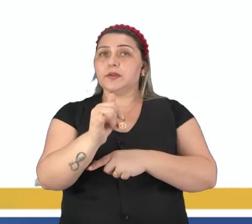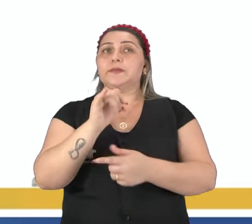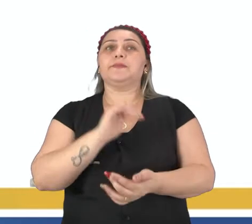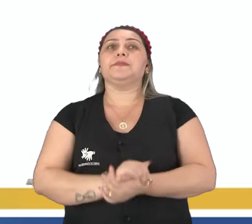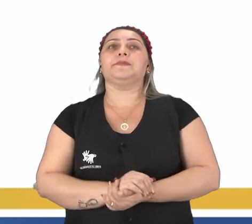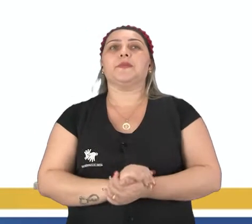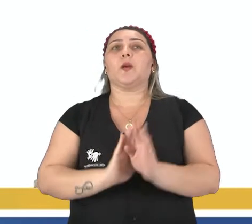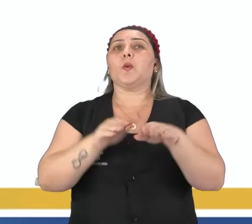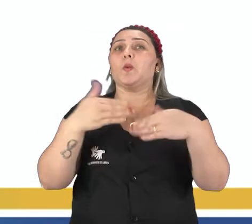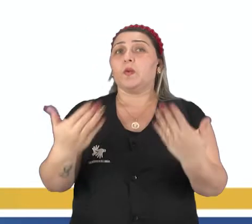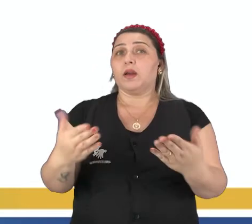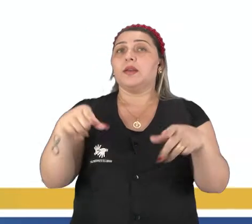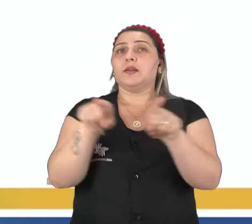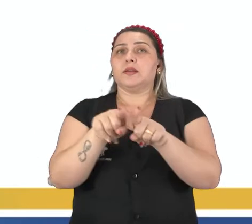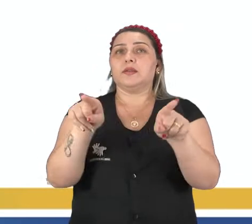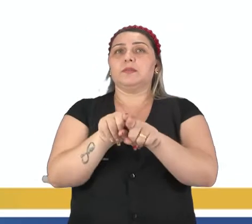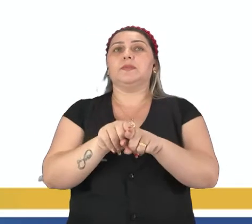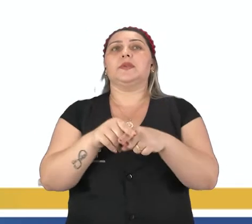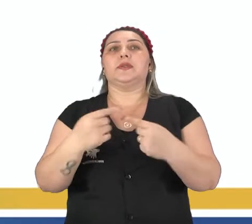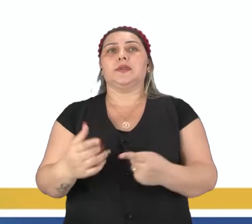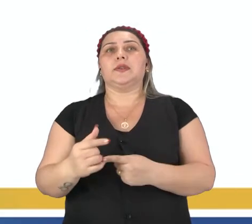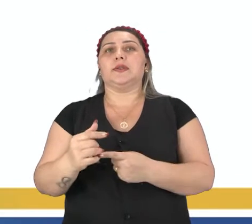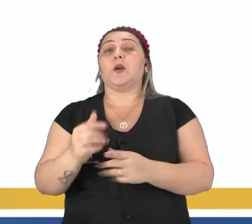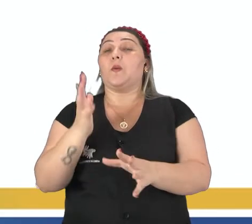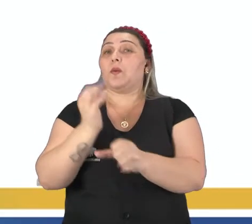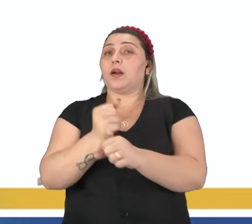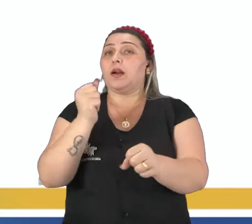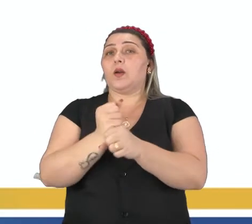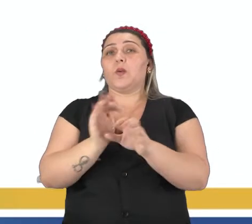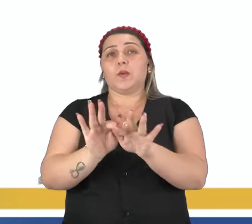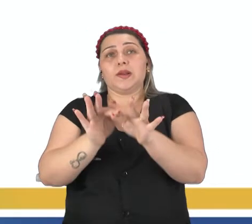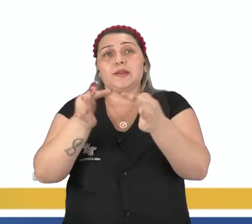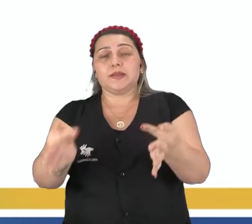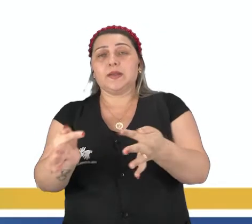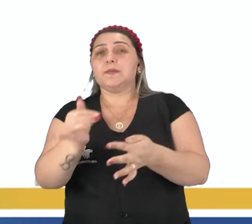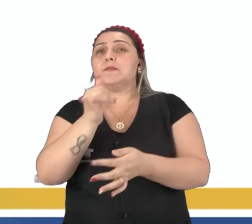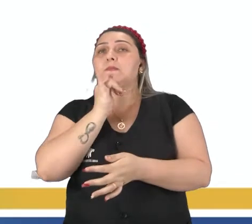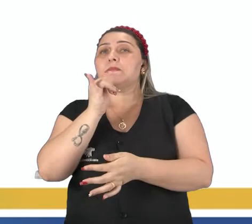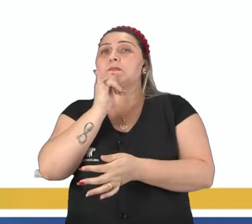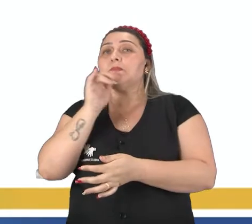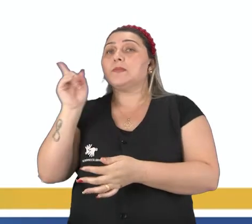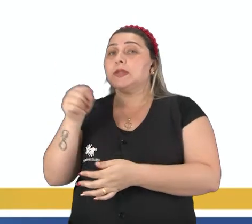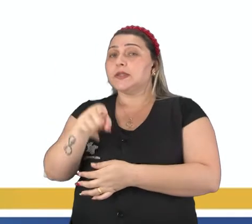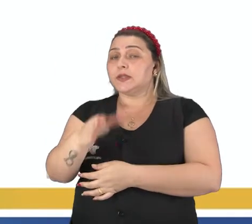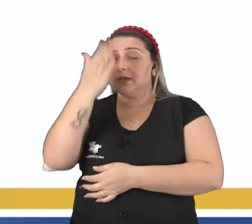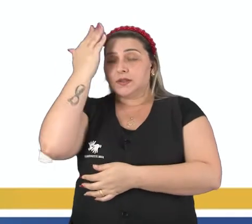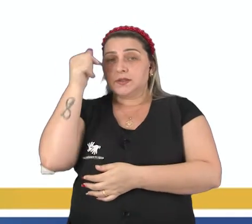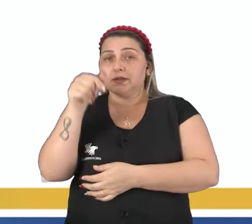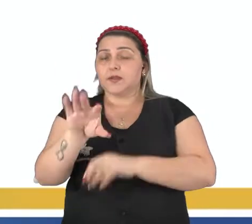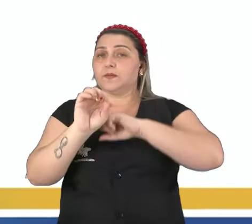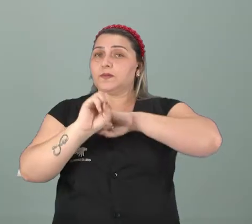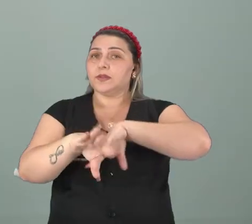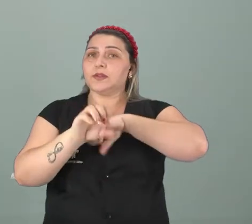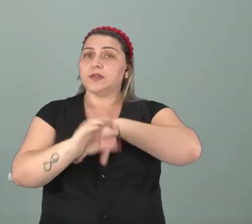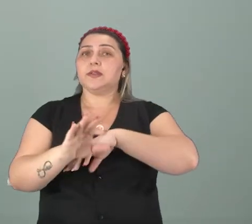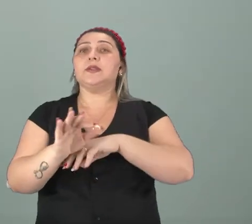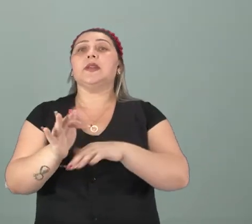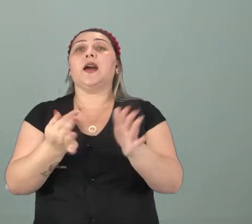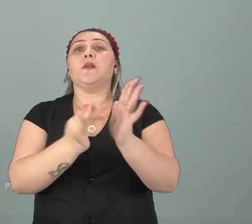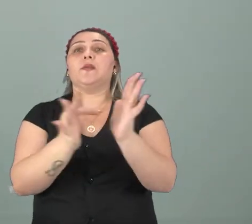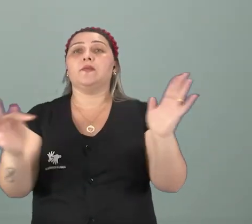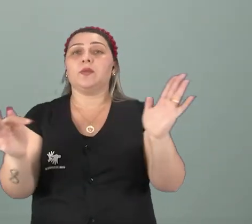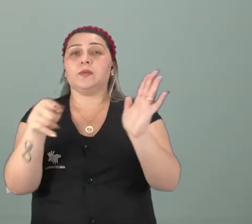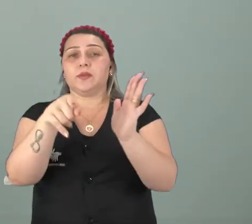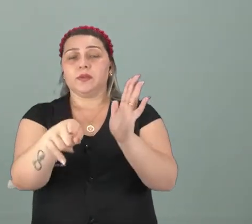funcionar. E quais são menos eficientes, consomem mais energia para funcionar. Então, se você souber, eu vou ensinar para vocês uma